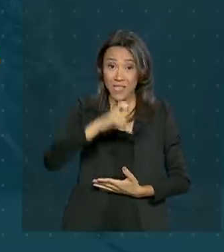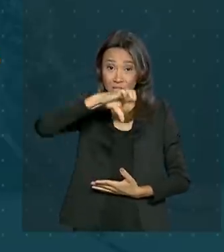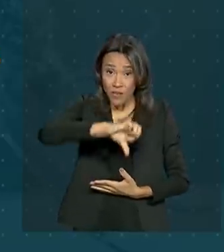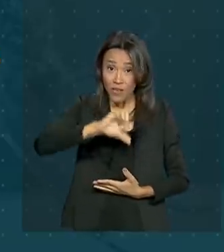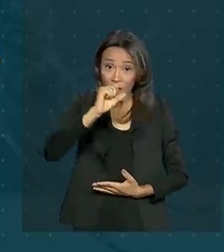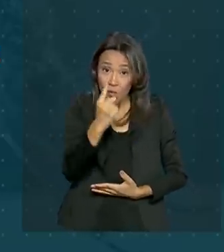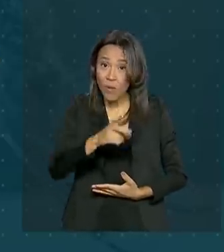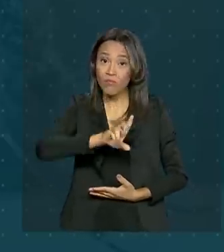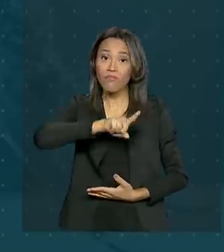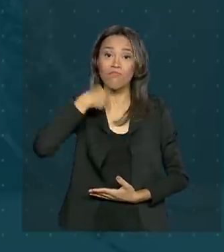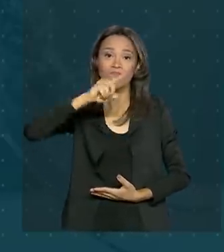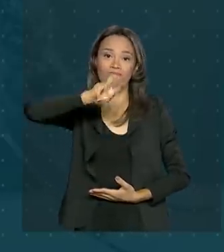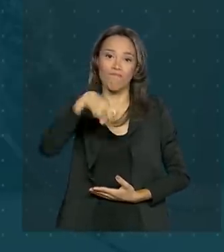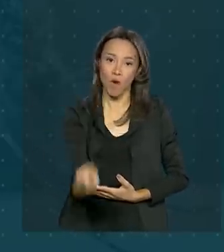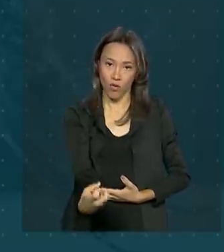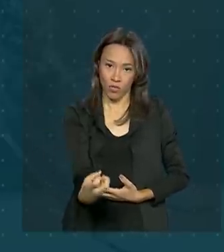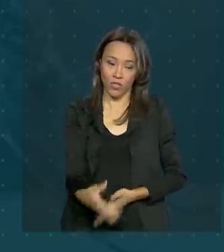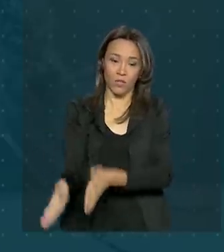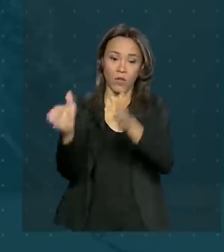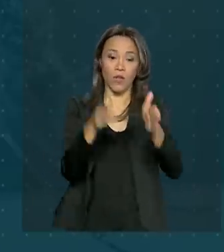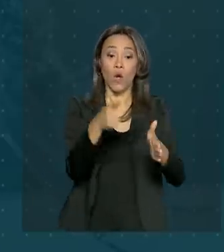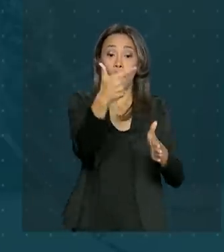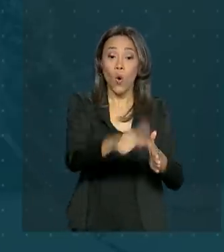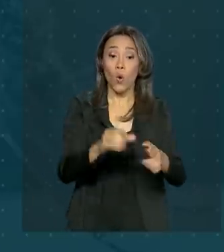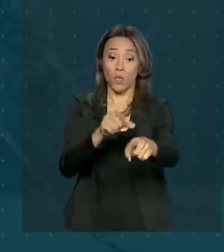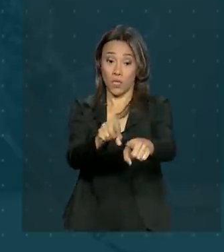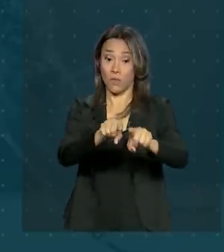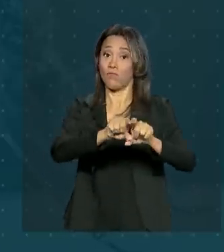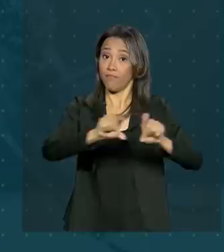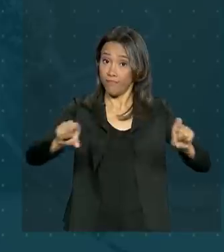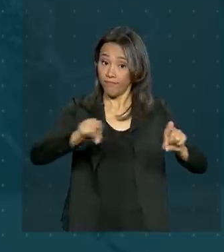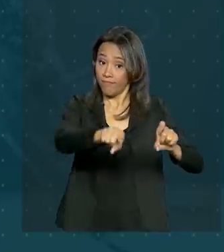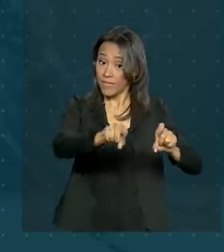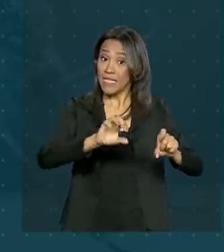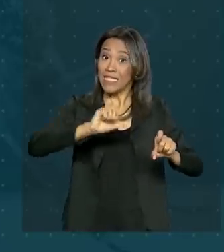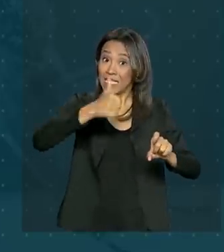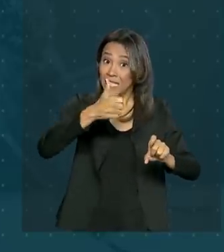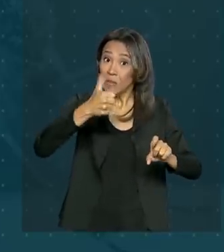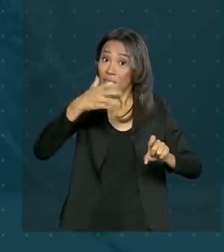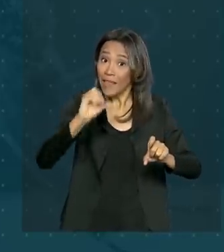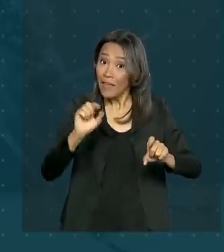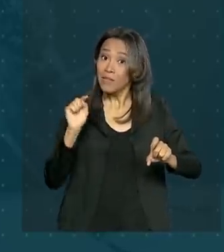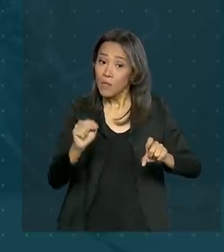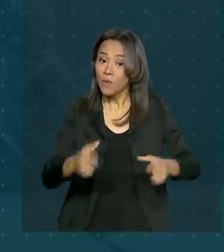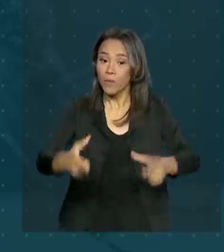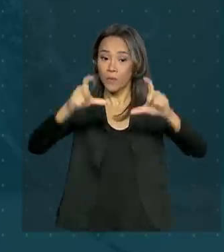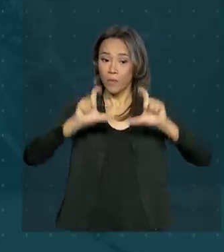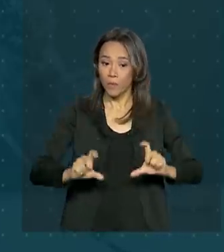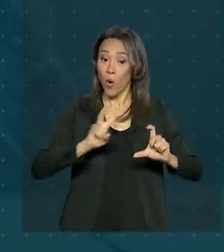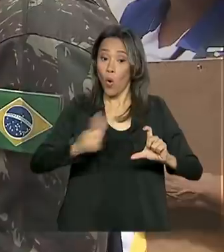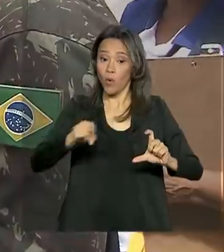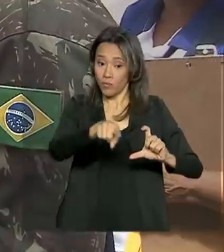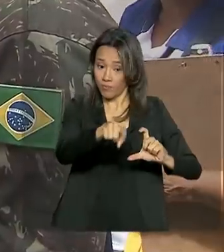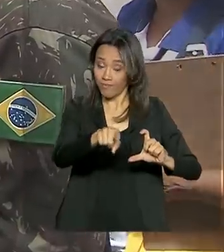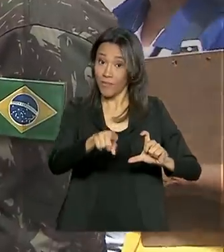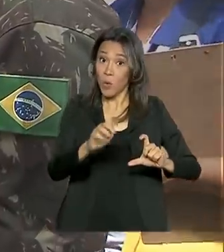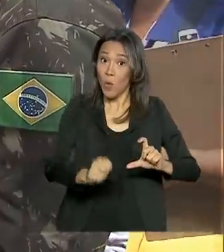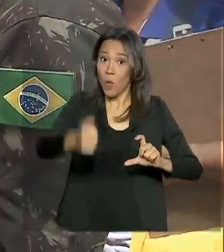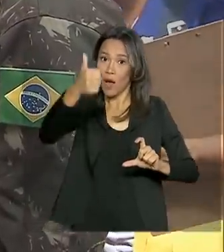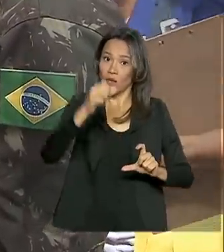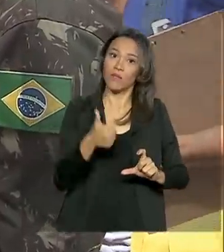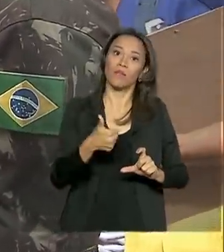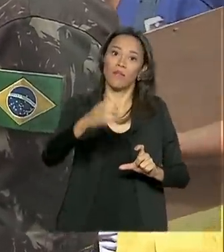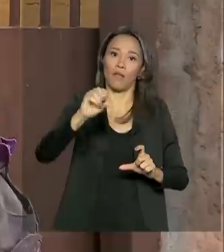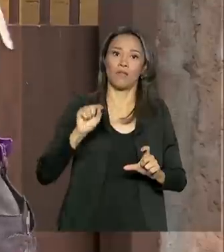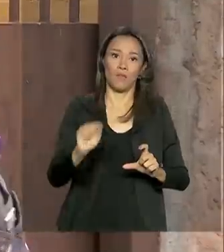mortes. Os casos de febre chikungunya chegaram a 110 mil e os de zika, quase 10 mil. E para ganhar